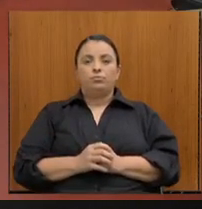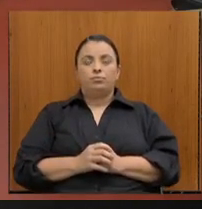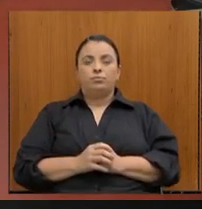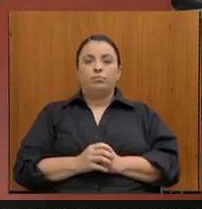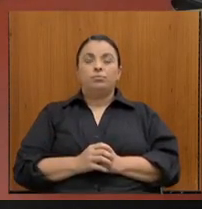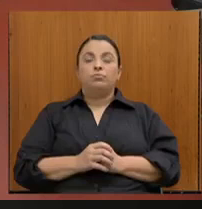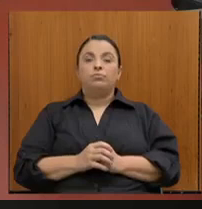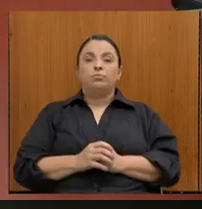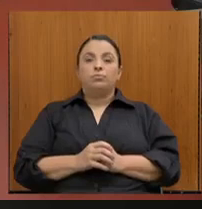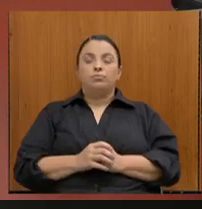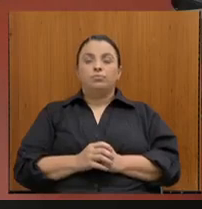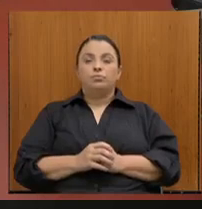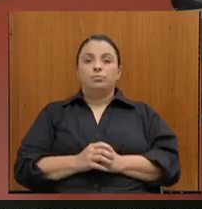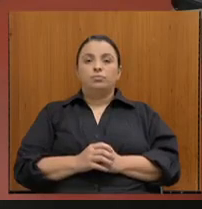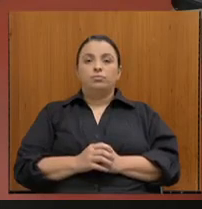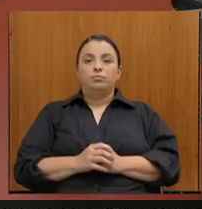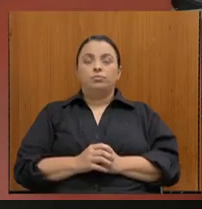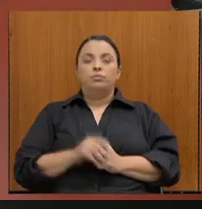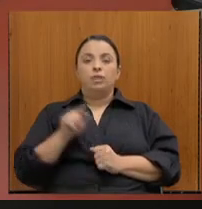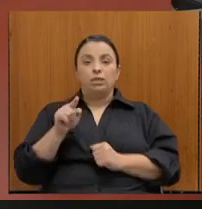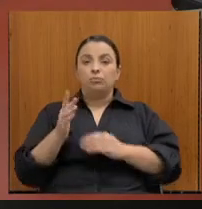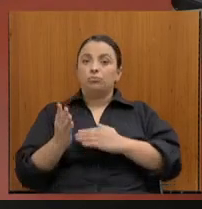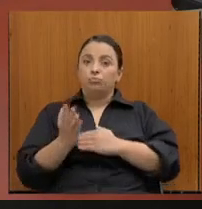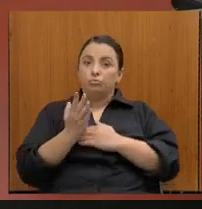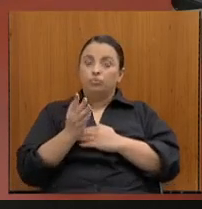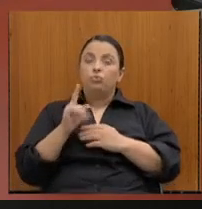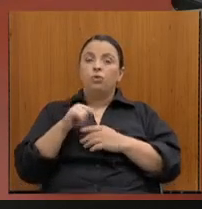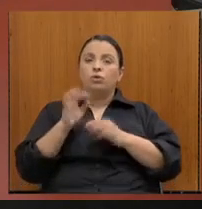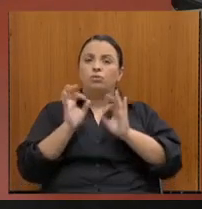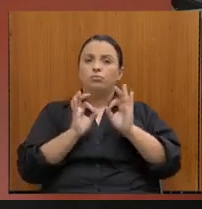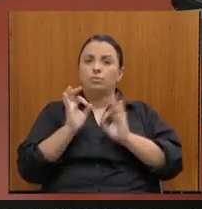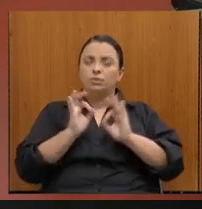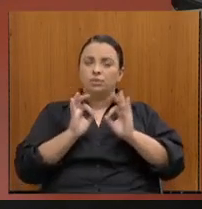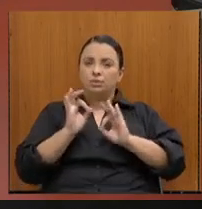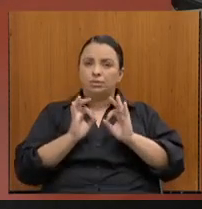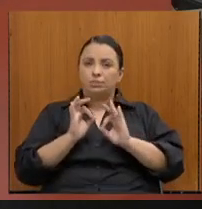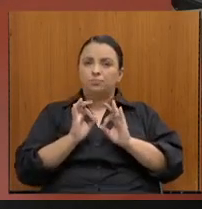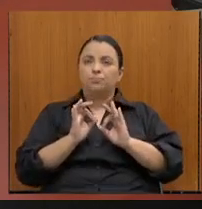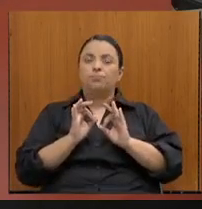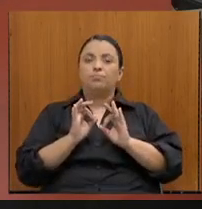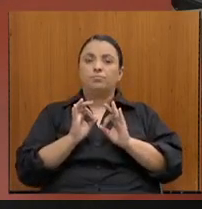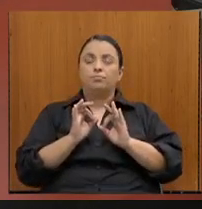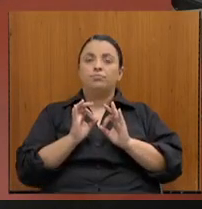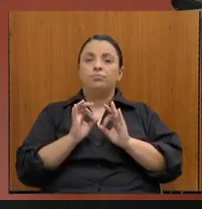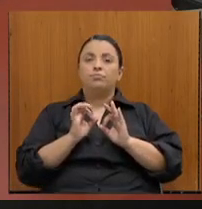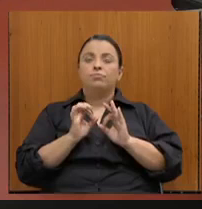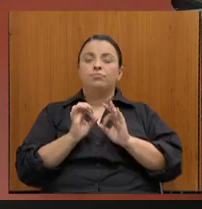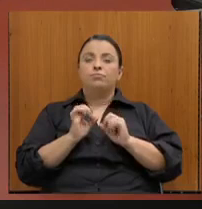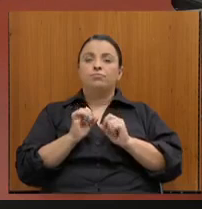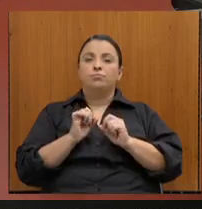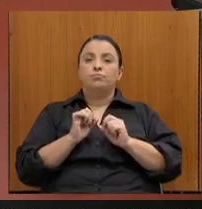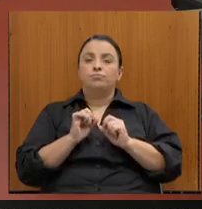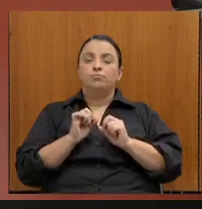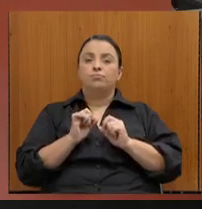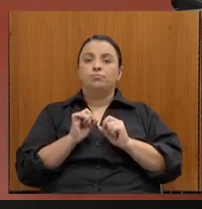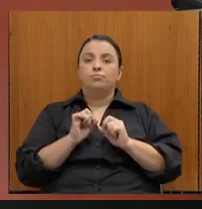Carlos Brandão que nos ajudou muito a organizar esse presidente da Brake